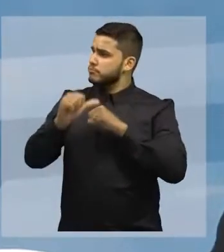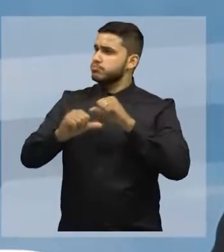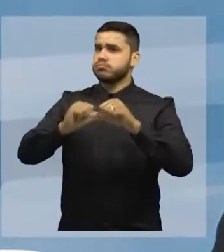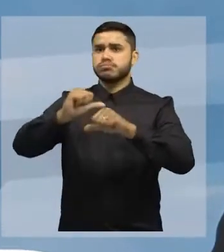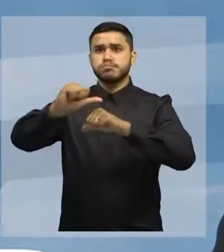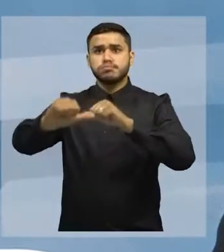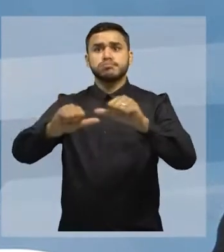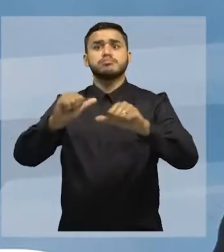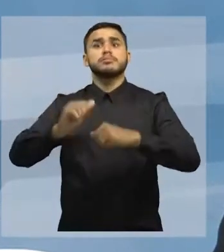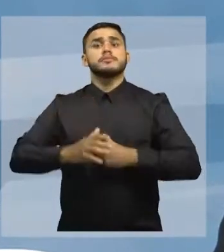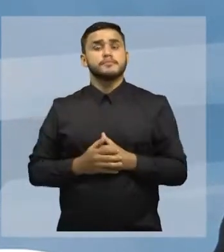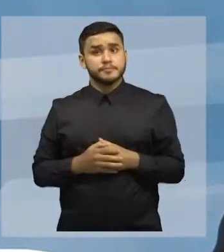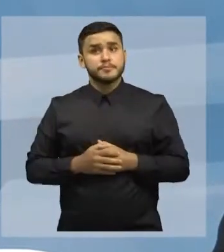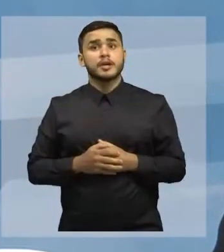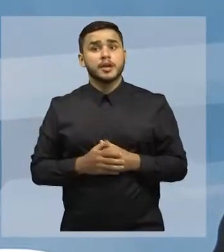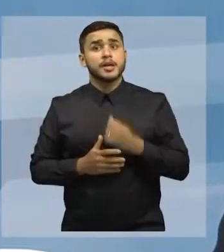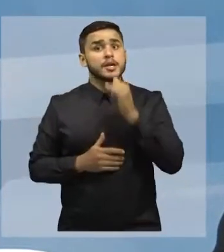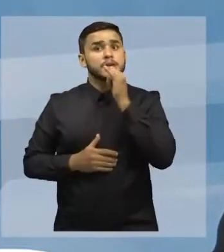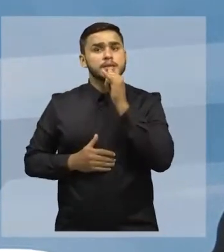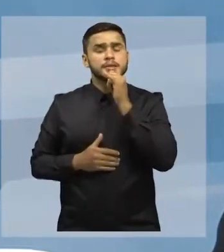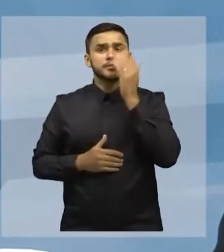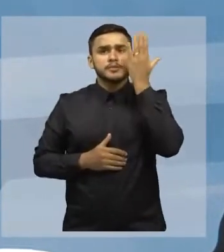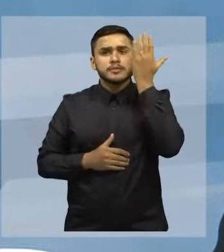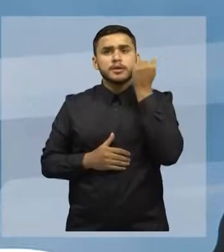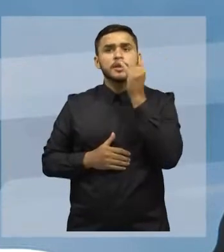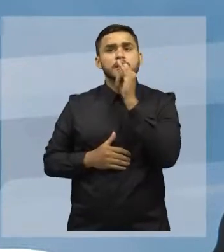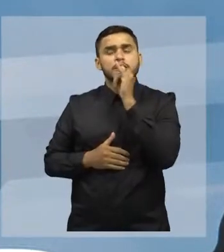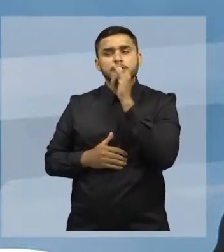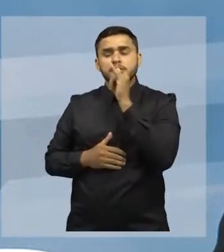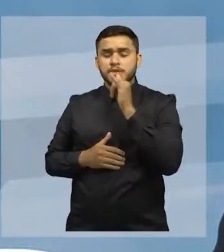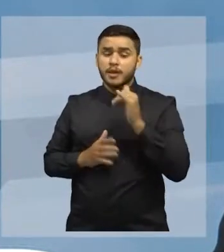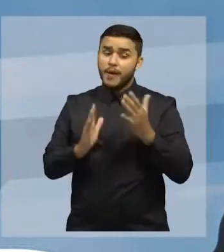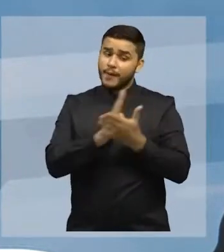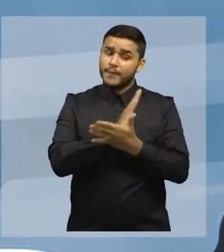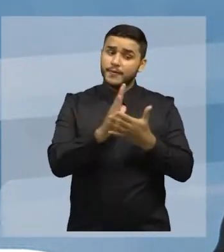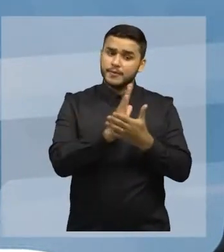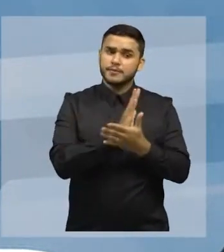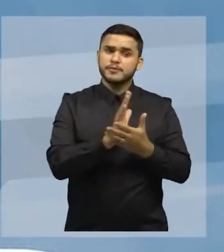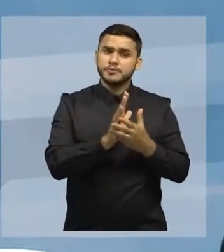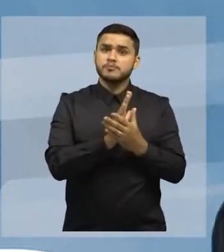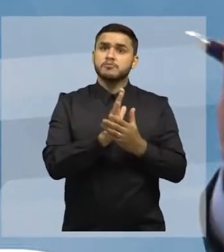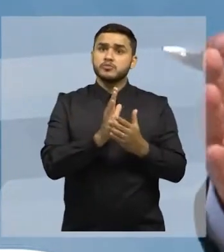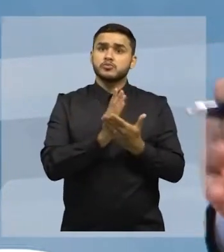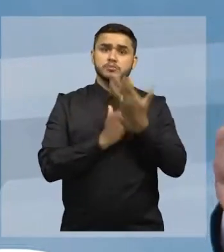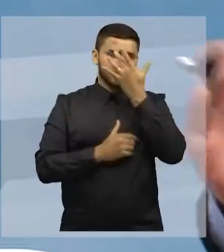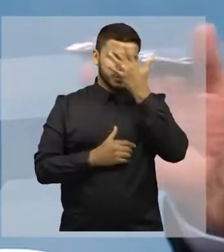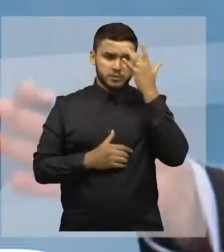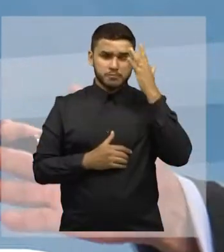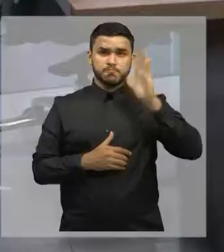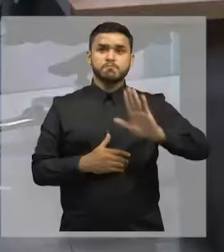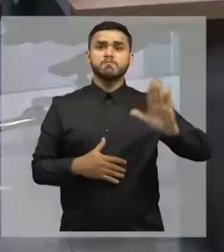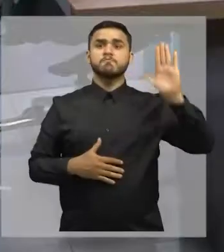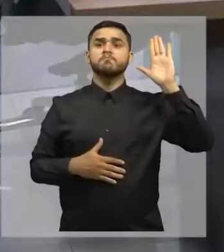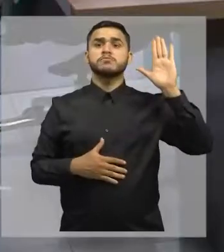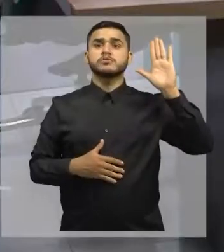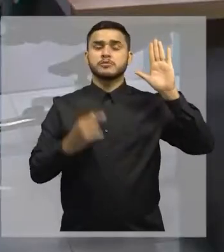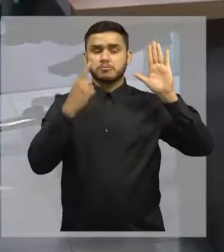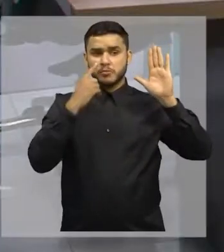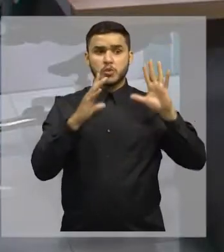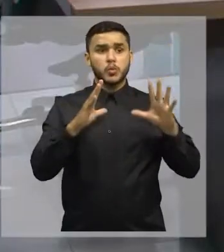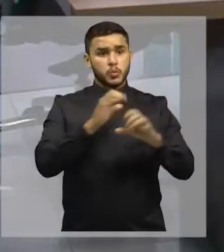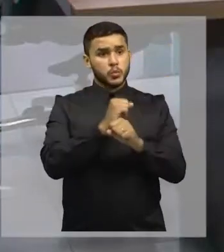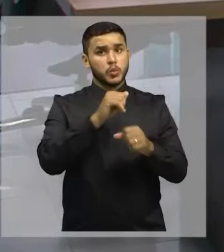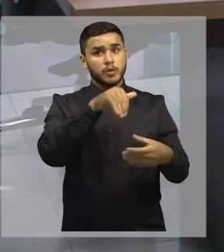com capital eleitoral provado na cidade, muito significativo, e não se vê do lado do prefeito, por exemplo,